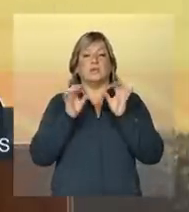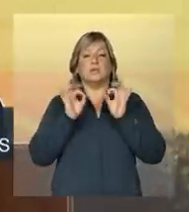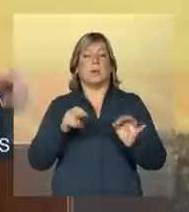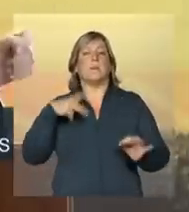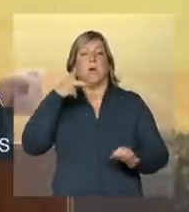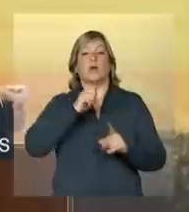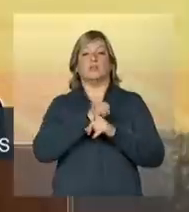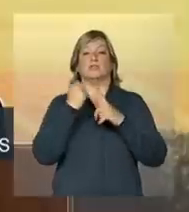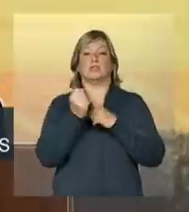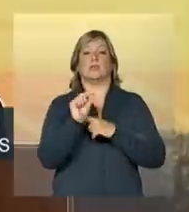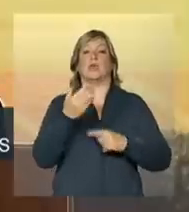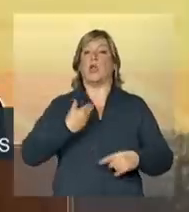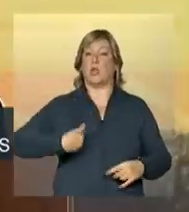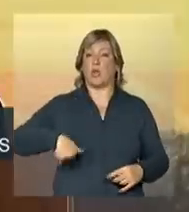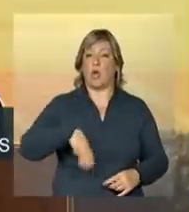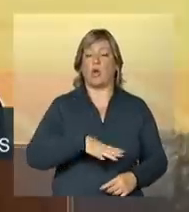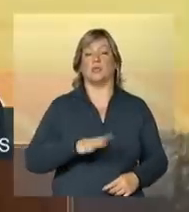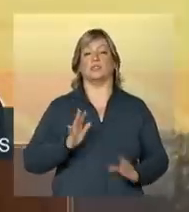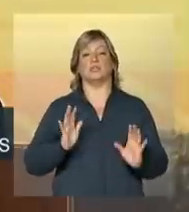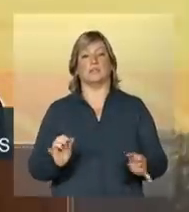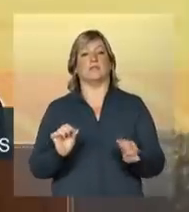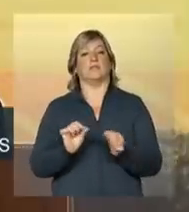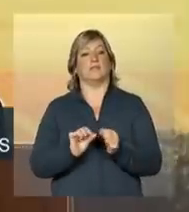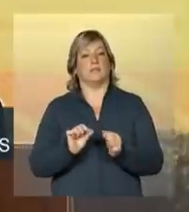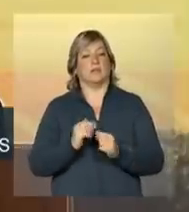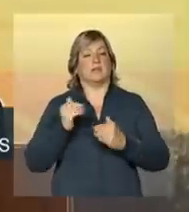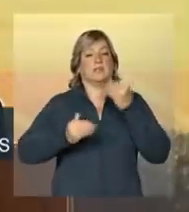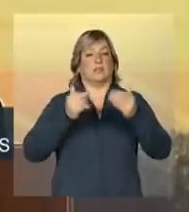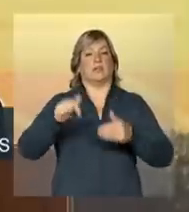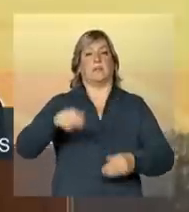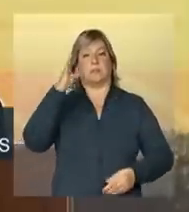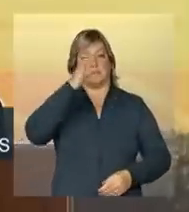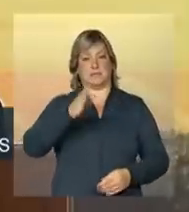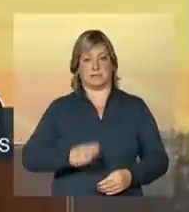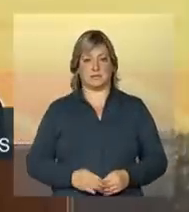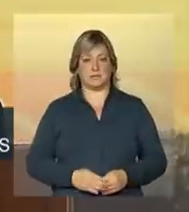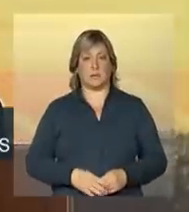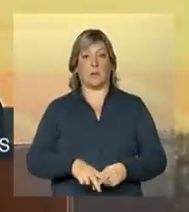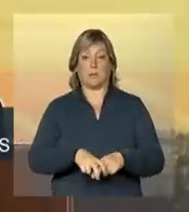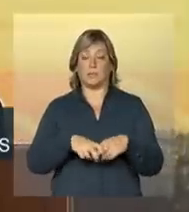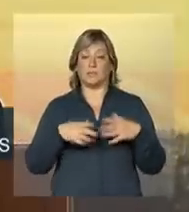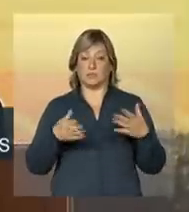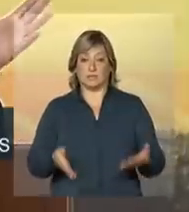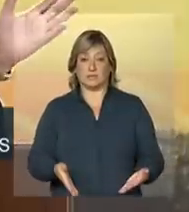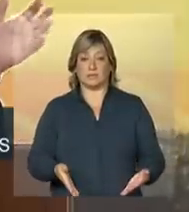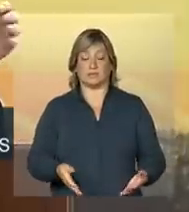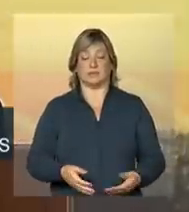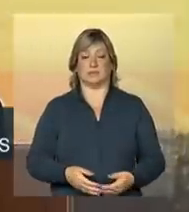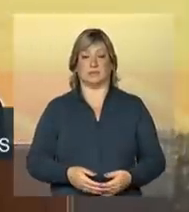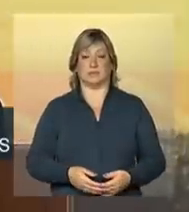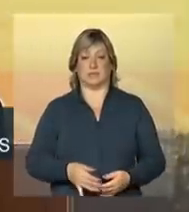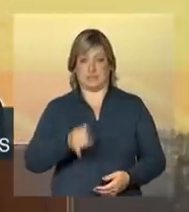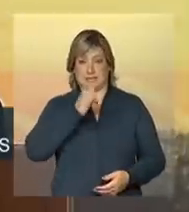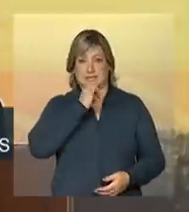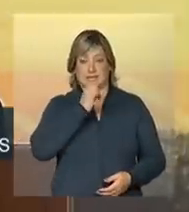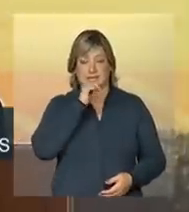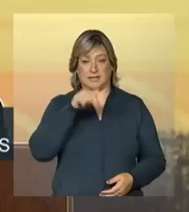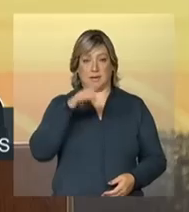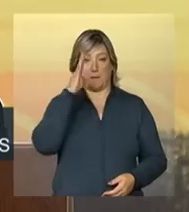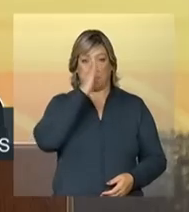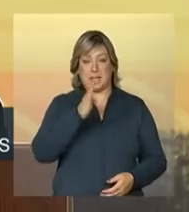social que nós desenvolvemos no nosso país por isso no caso por exemplo do